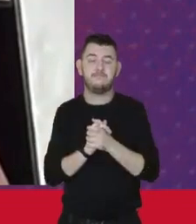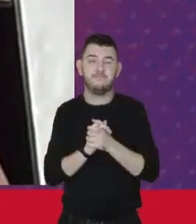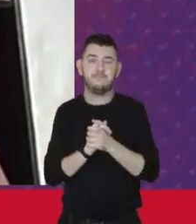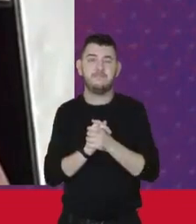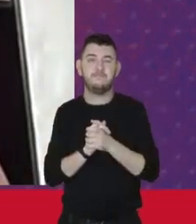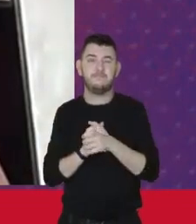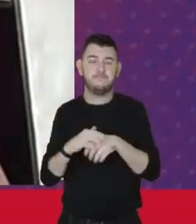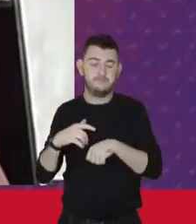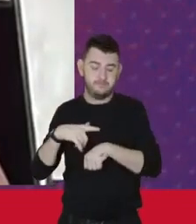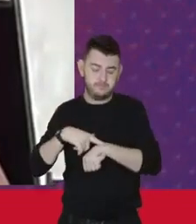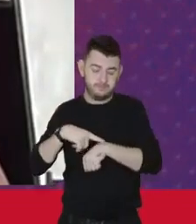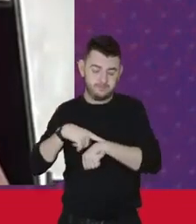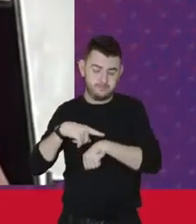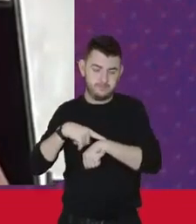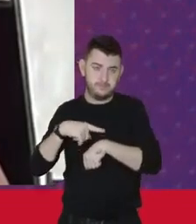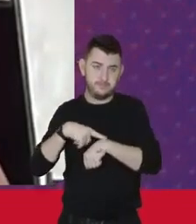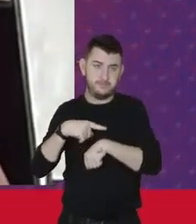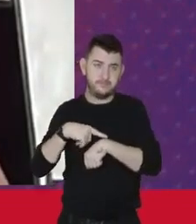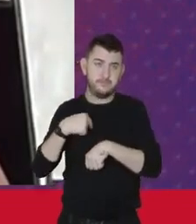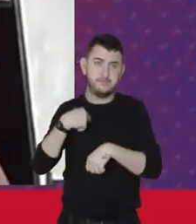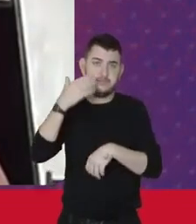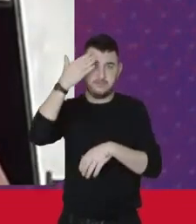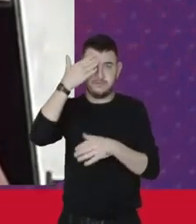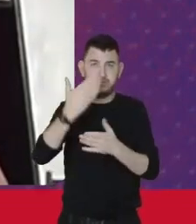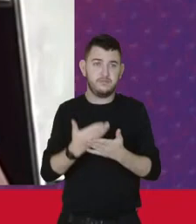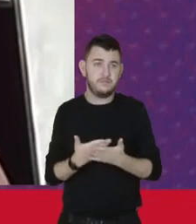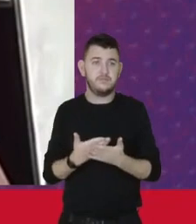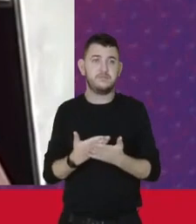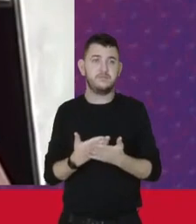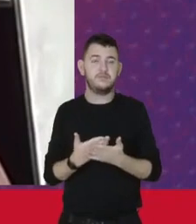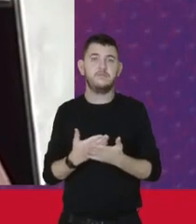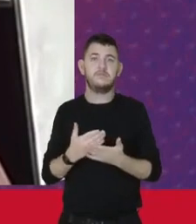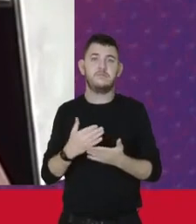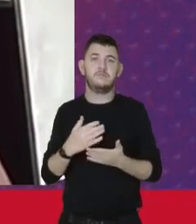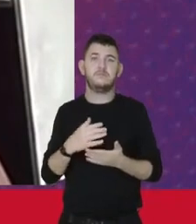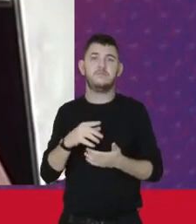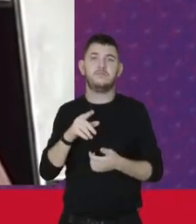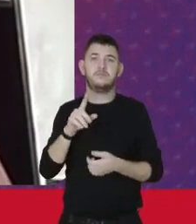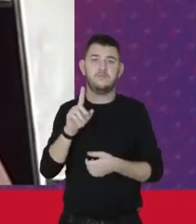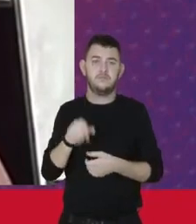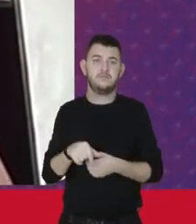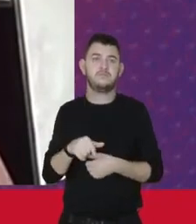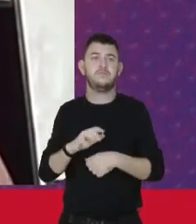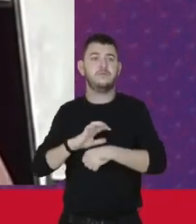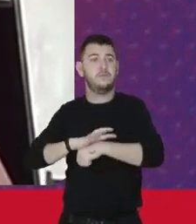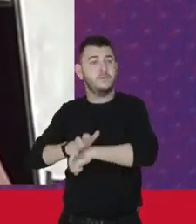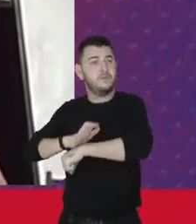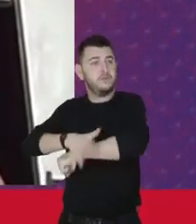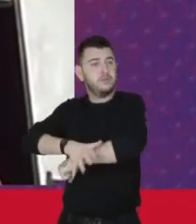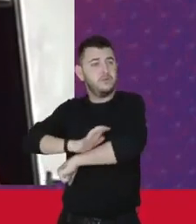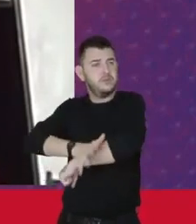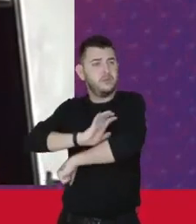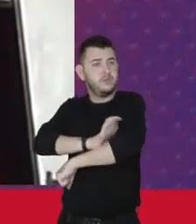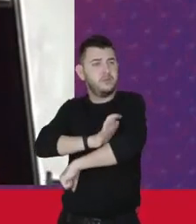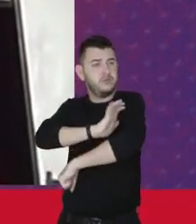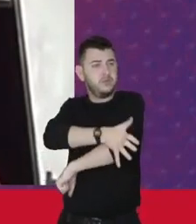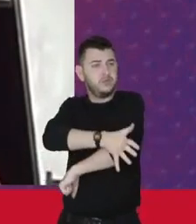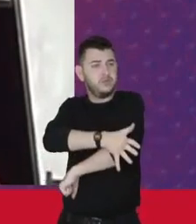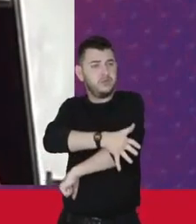No momento, eu acredito que seja eu acredito que seja racismo,